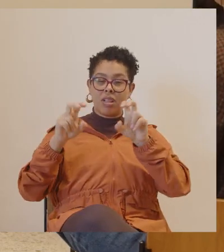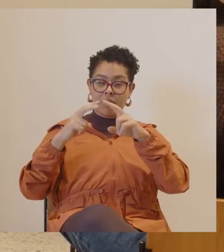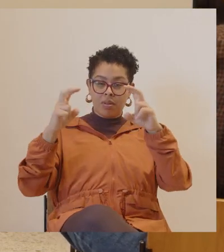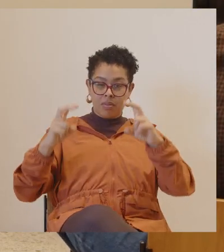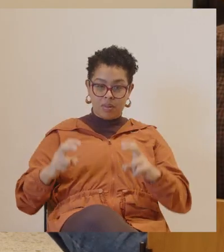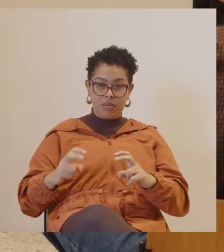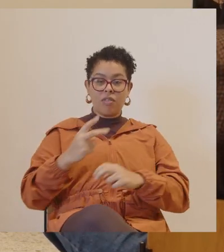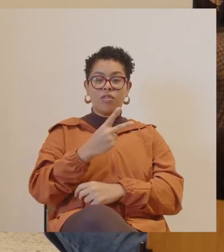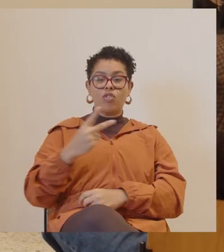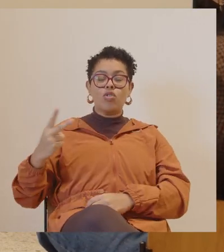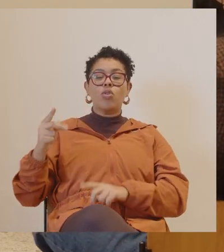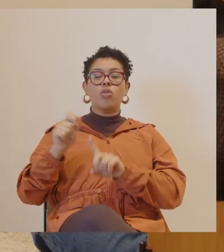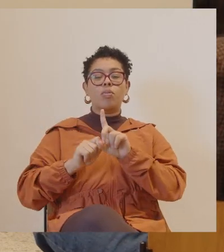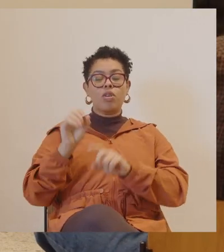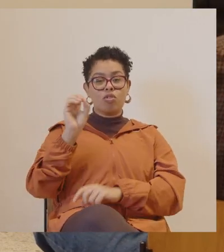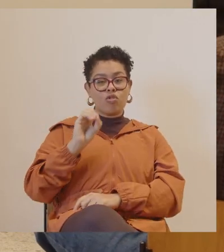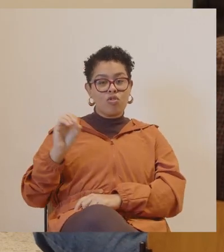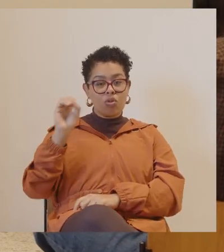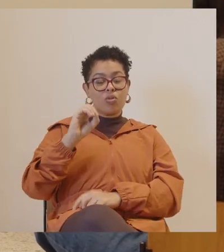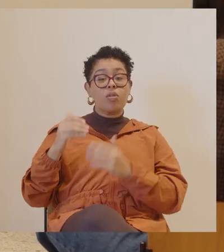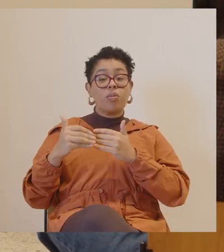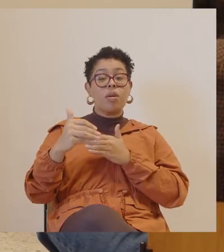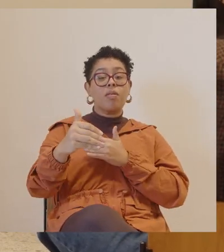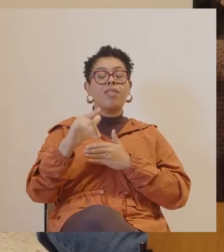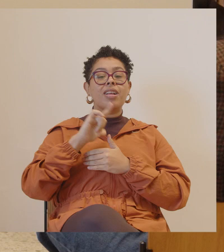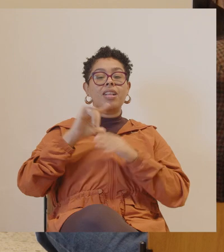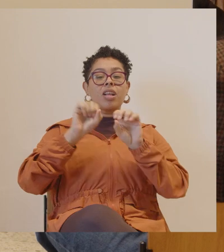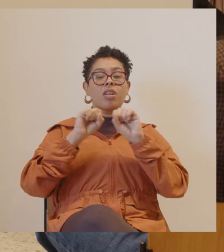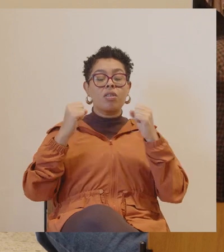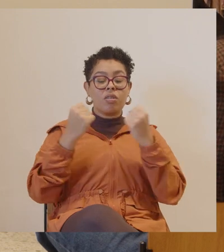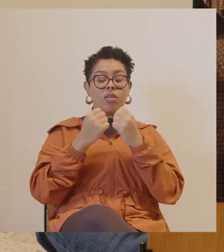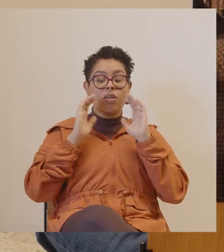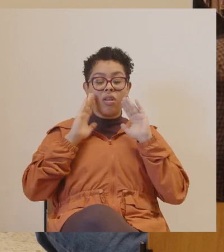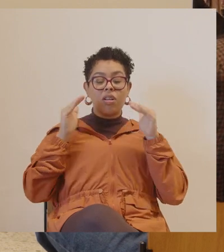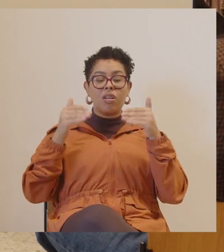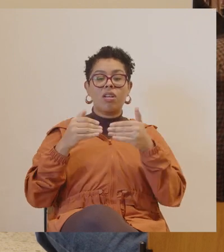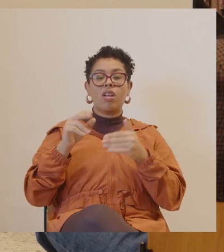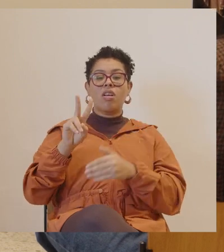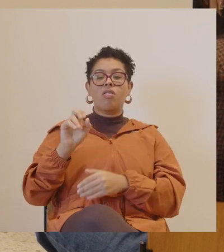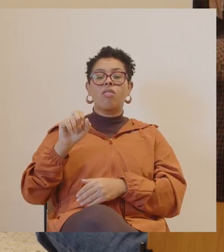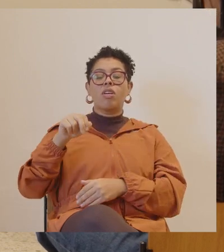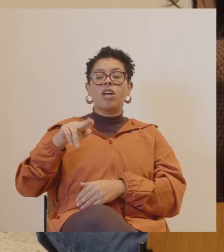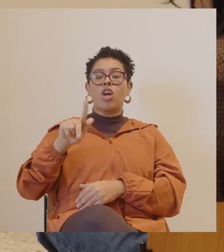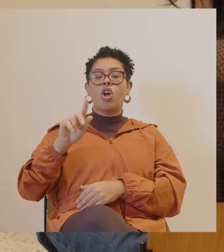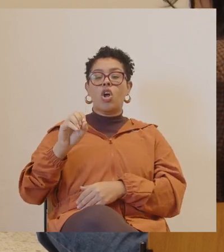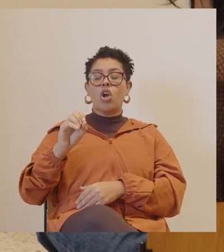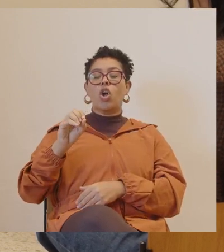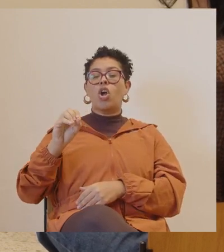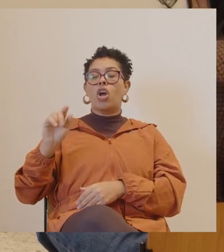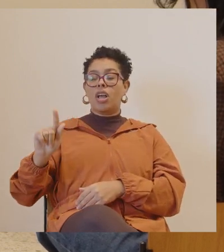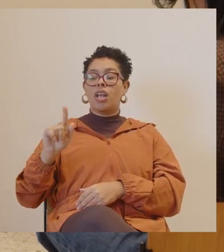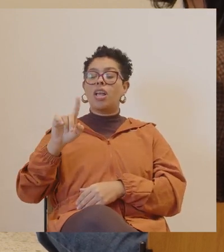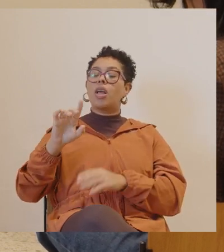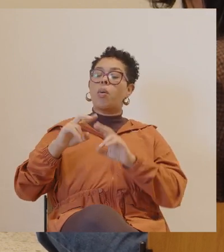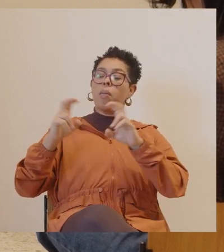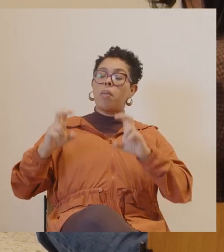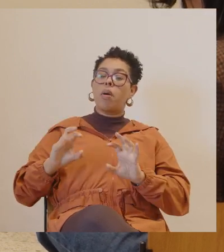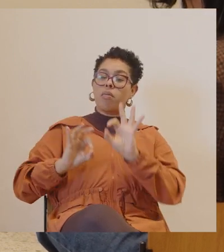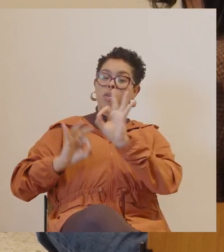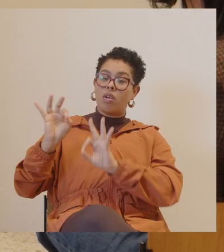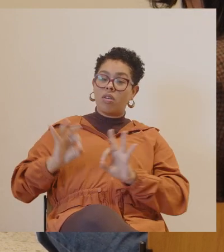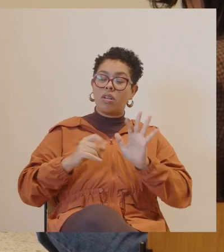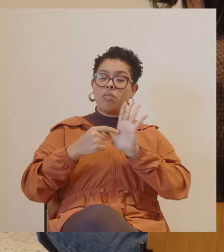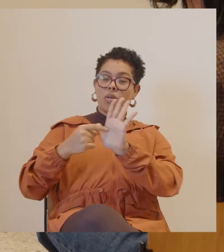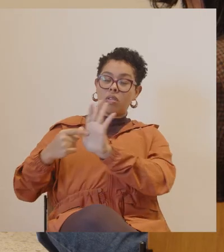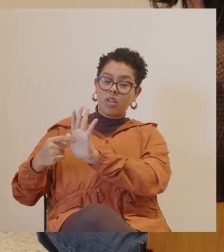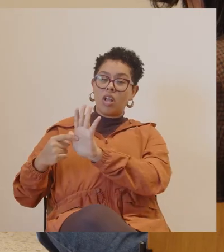22 de outubro, mais para frente, a gente vai ter um seminário dedicado ao Van Gogh, porque o MASP vai fazer uma exposição do Van Gogh